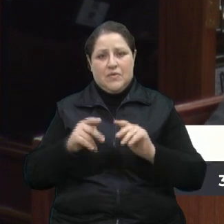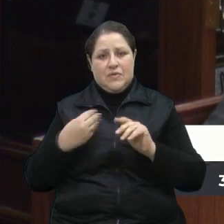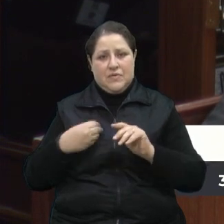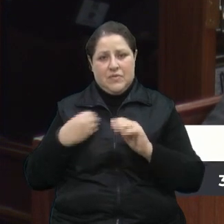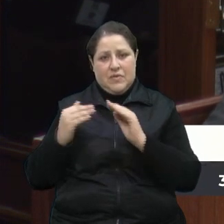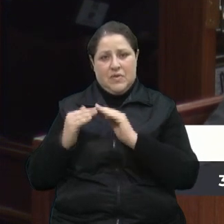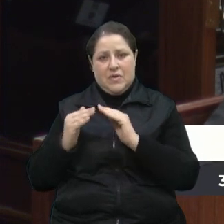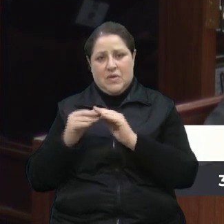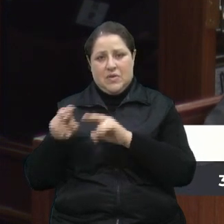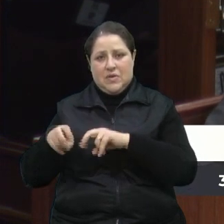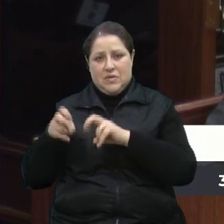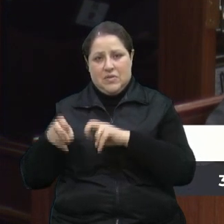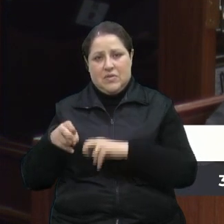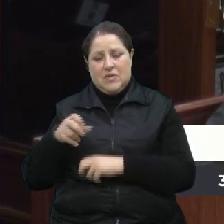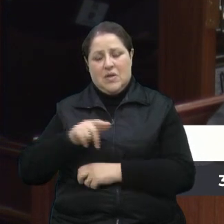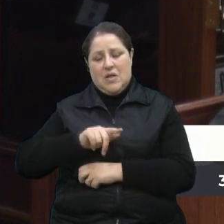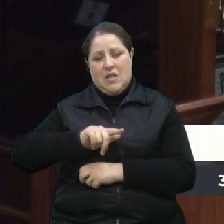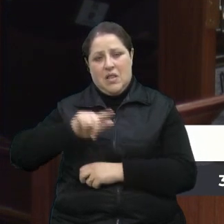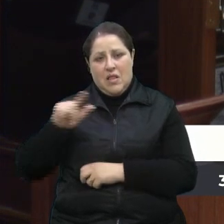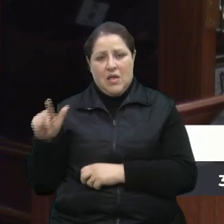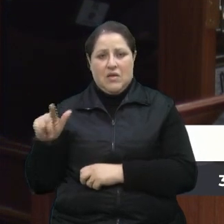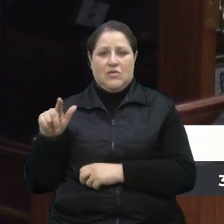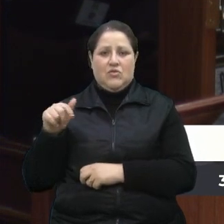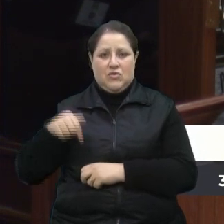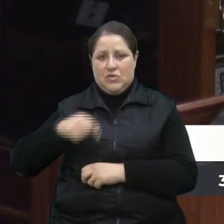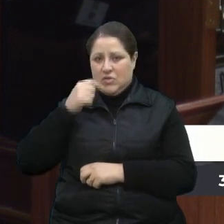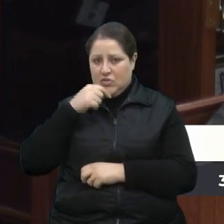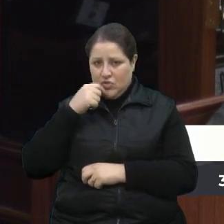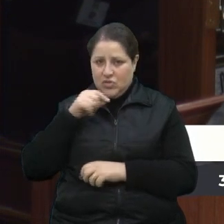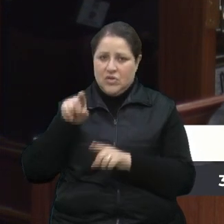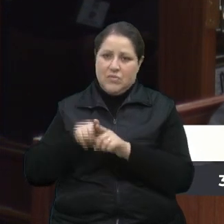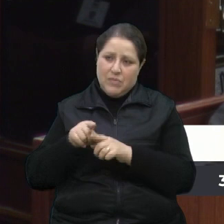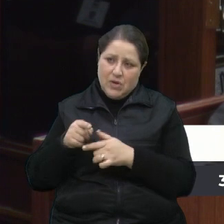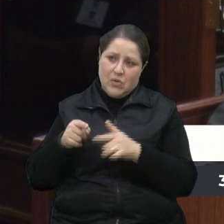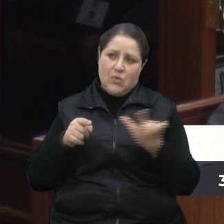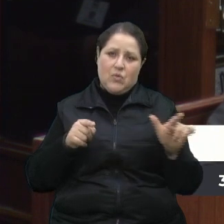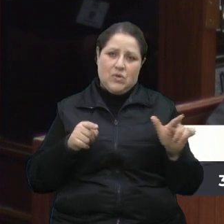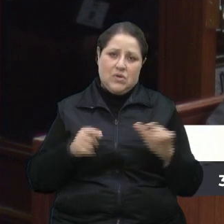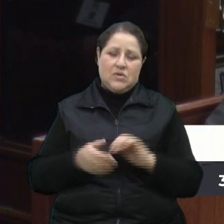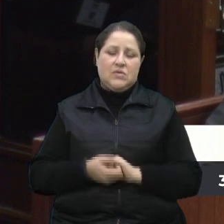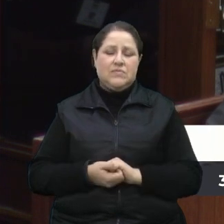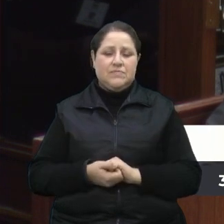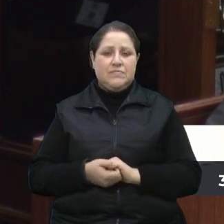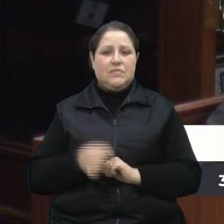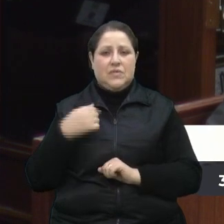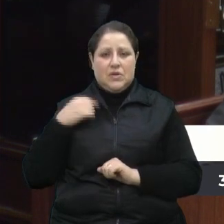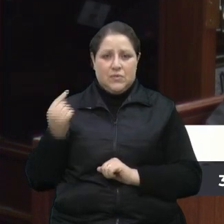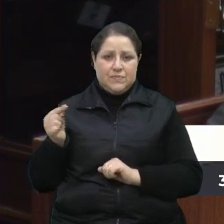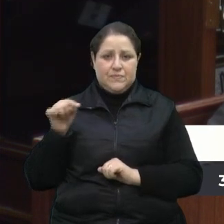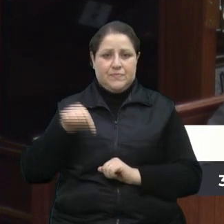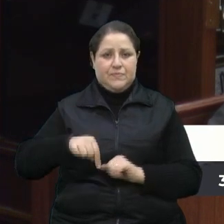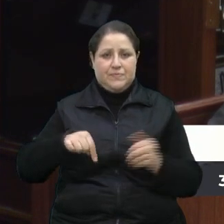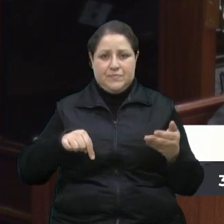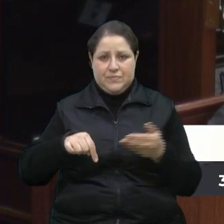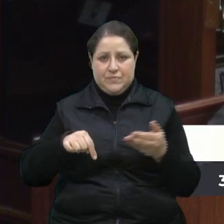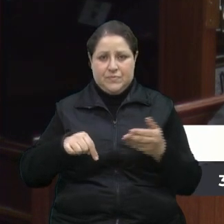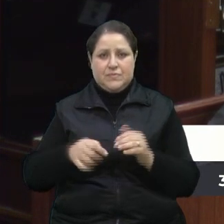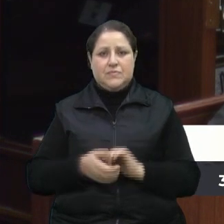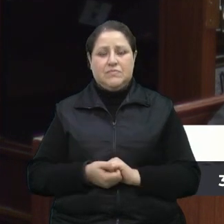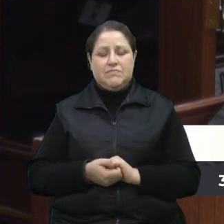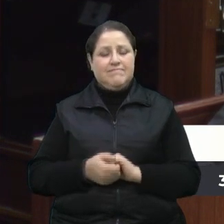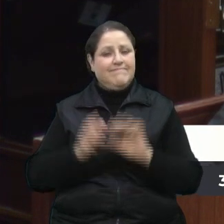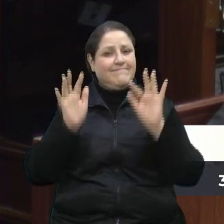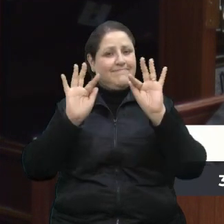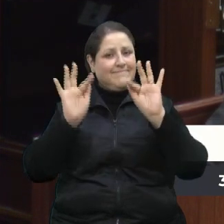a região Leste de Caxias do Sul mas as demais também e eu venho aqui hoje muito